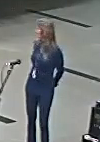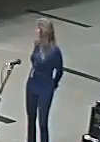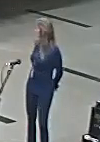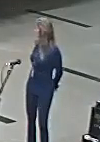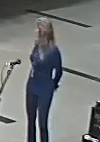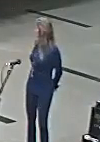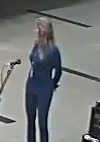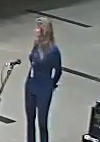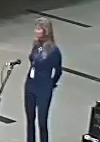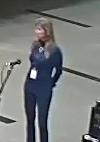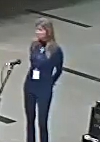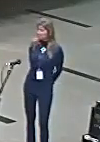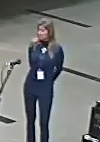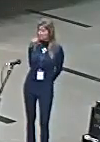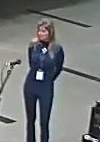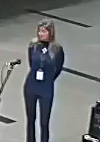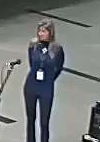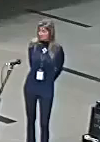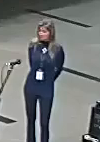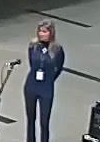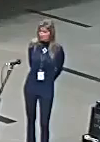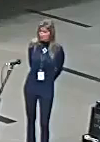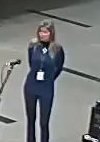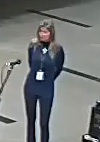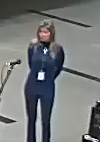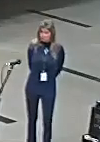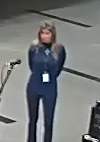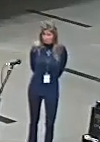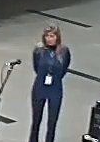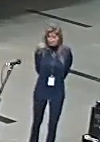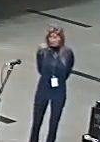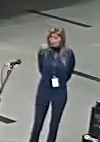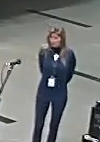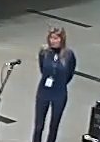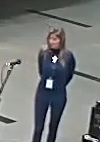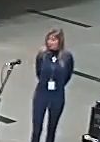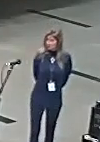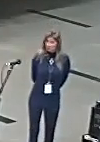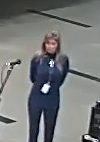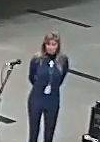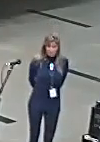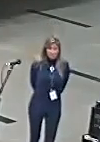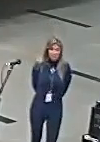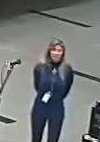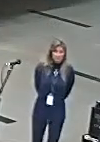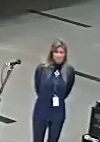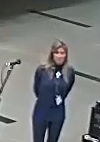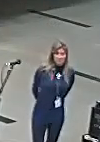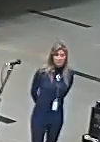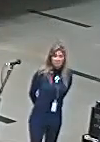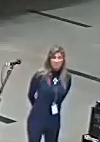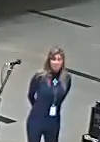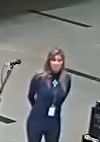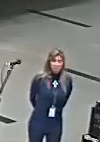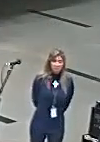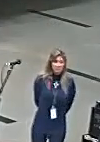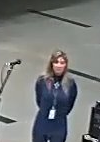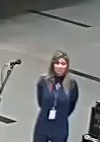requerimentos só pra gente intercalar aqui com as falas eu convido agora Jairo